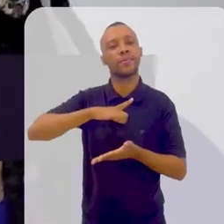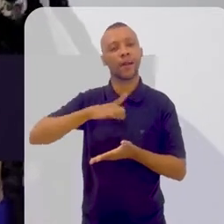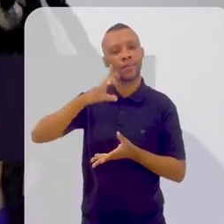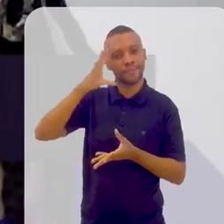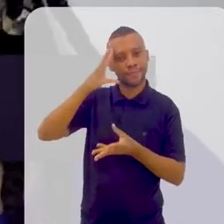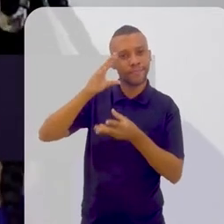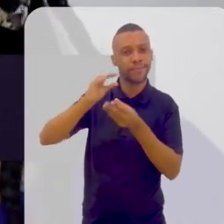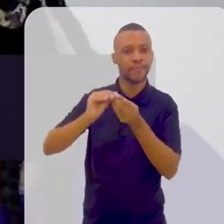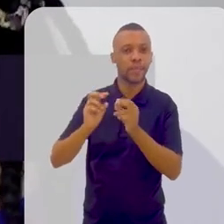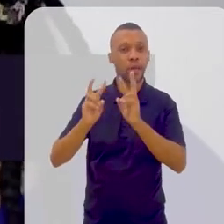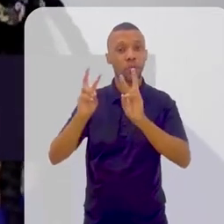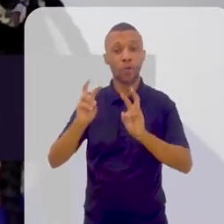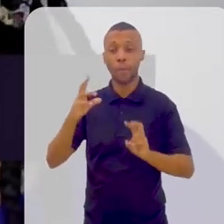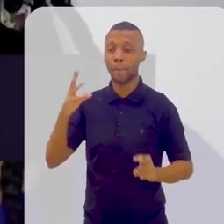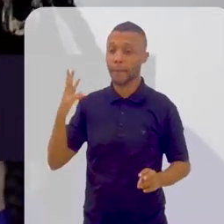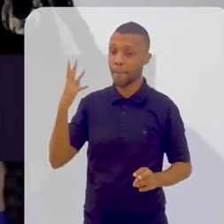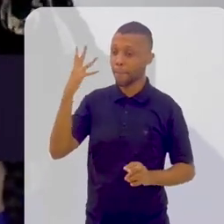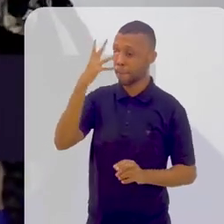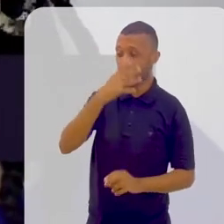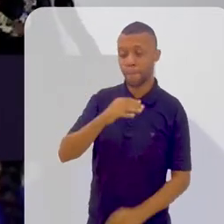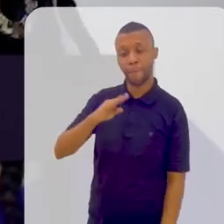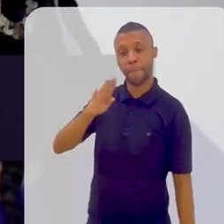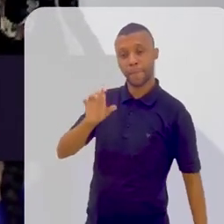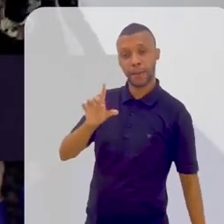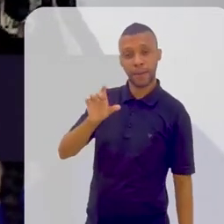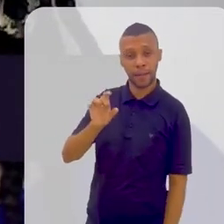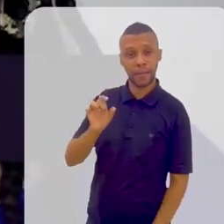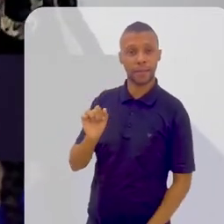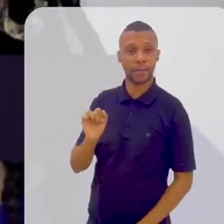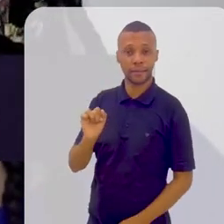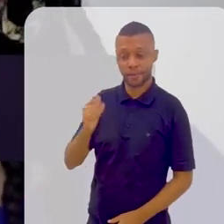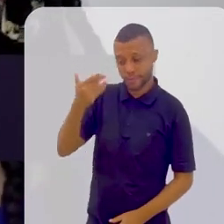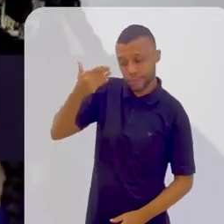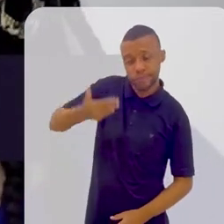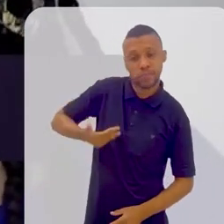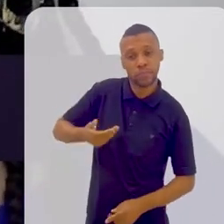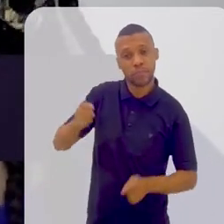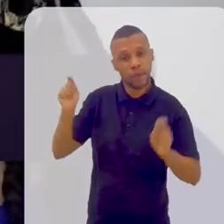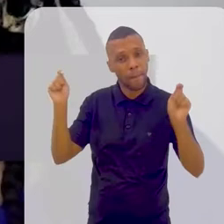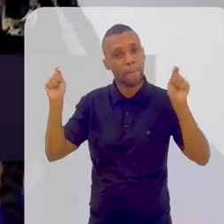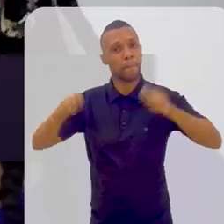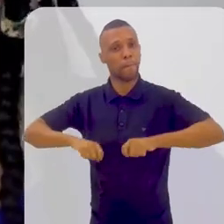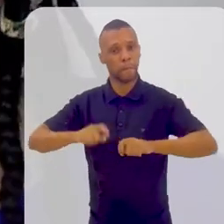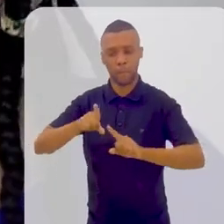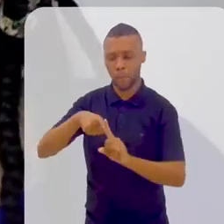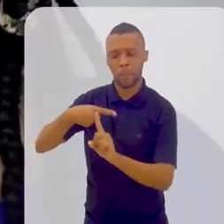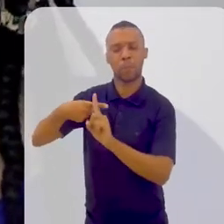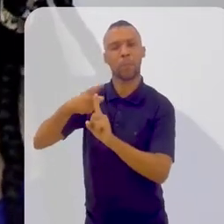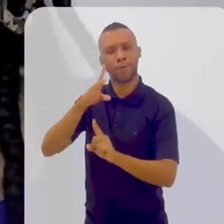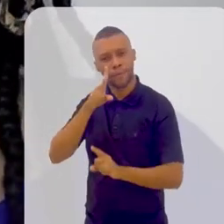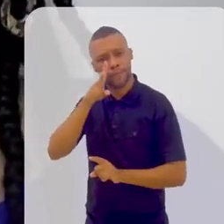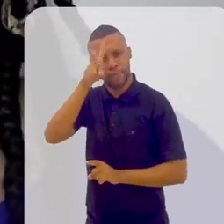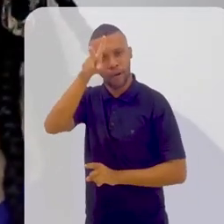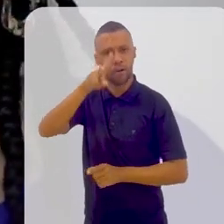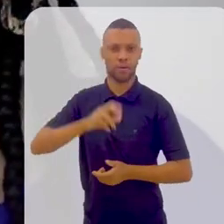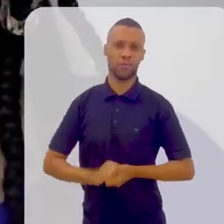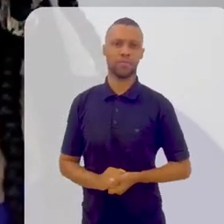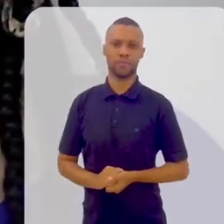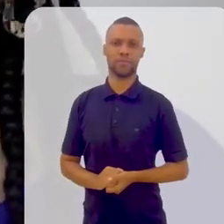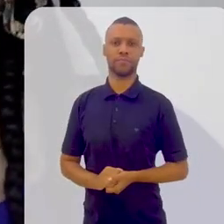fizeram entender sobre a minha beleza, fizeram entender sobre o meu potencial.